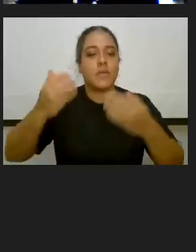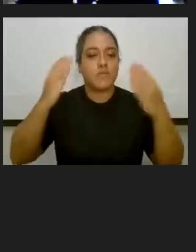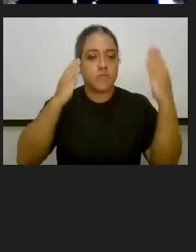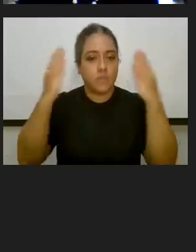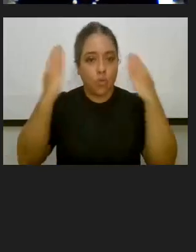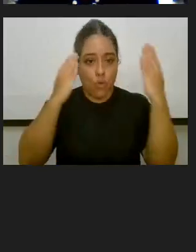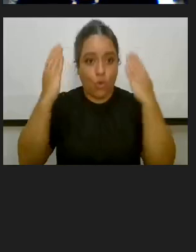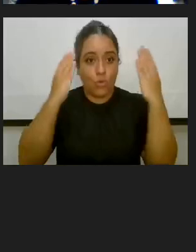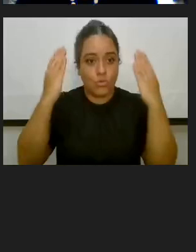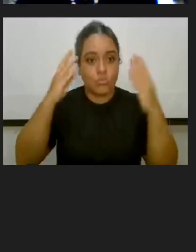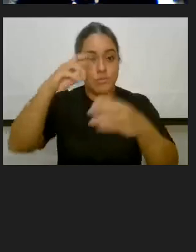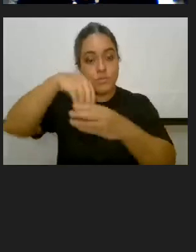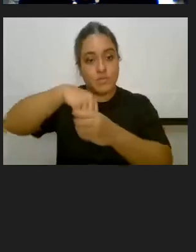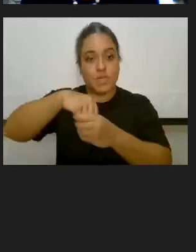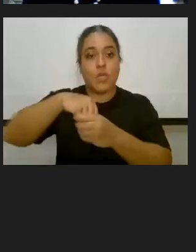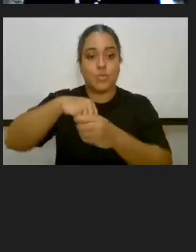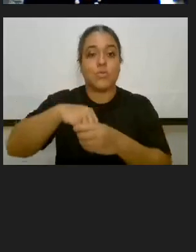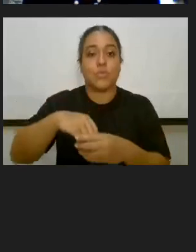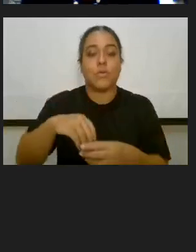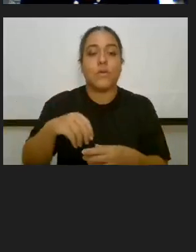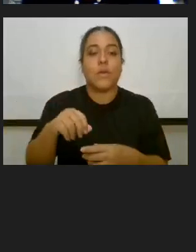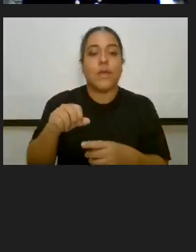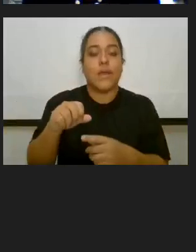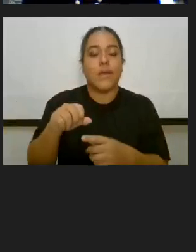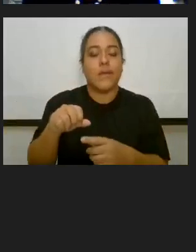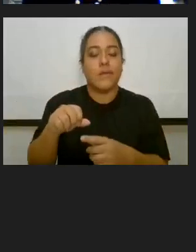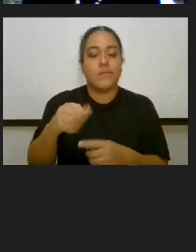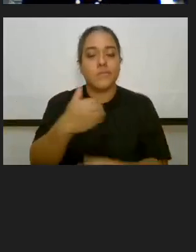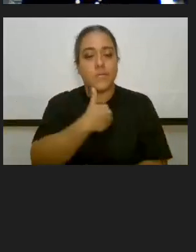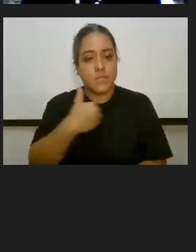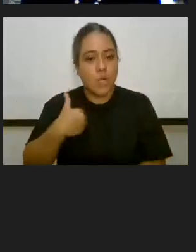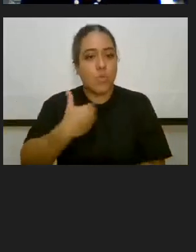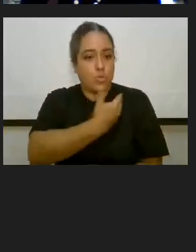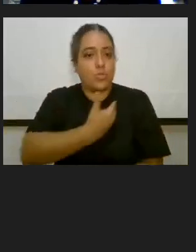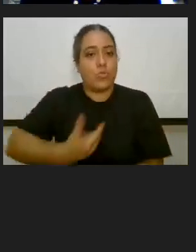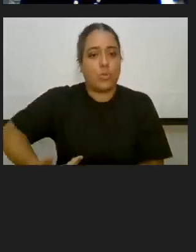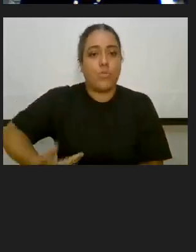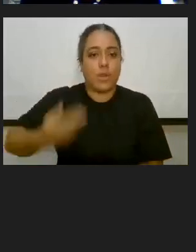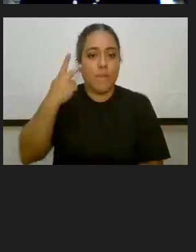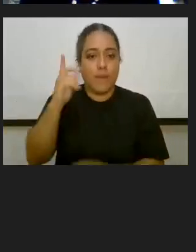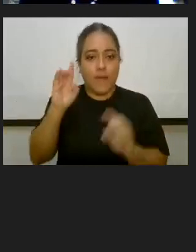da saúde pública especializada em jovens. Então, isso